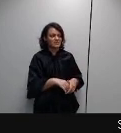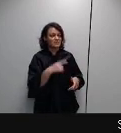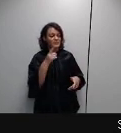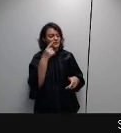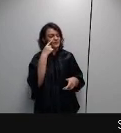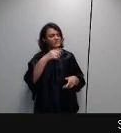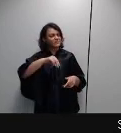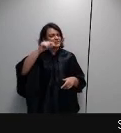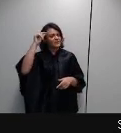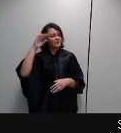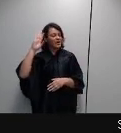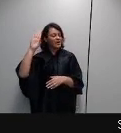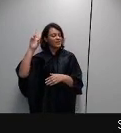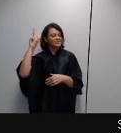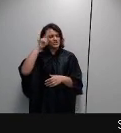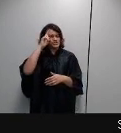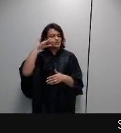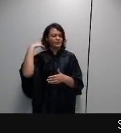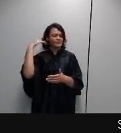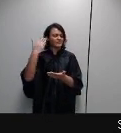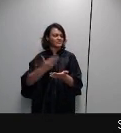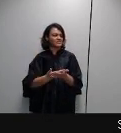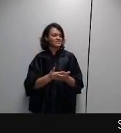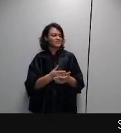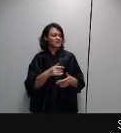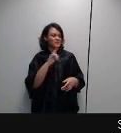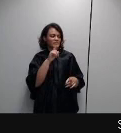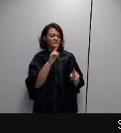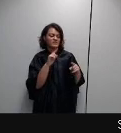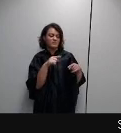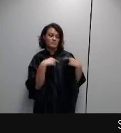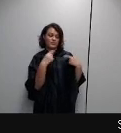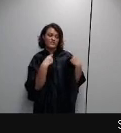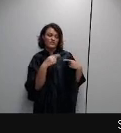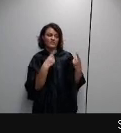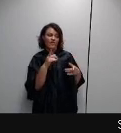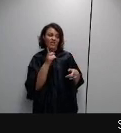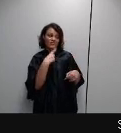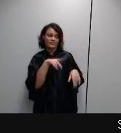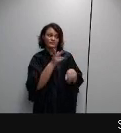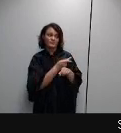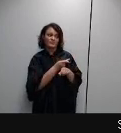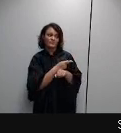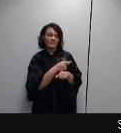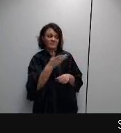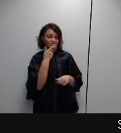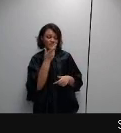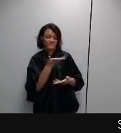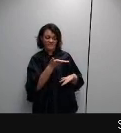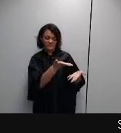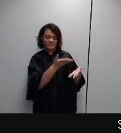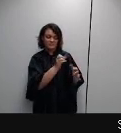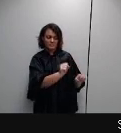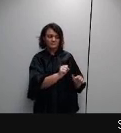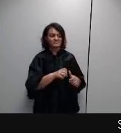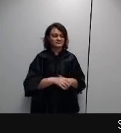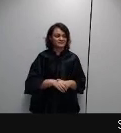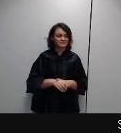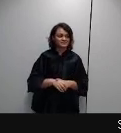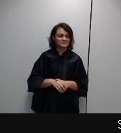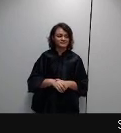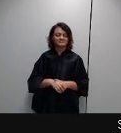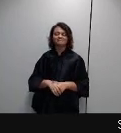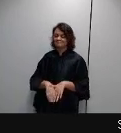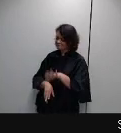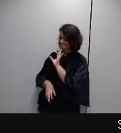desse caso mas é provocado por vossa excelência Michelin então por favor tá com vocês não